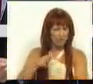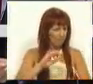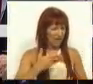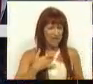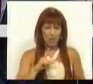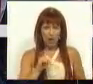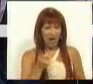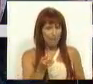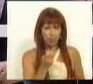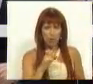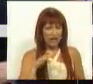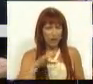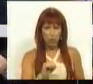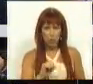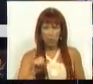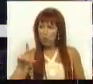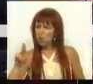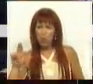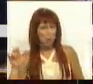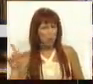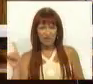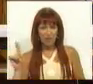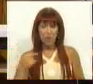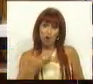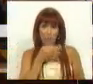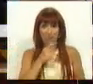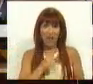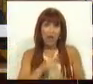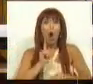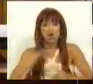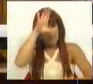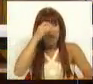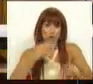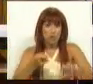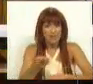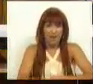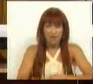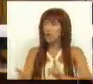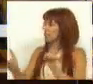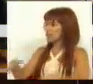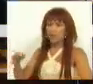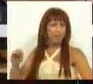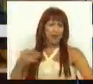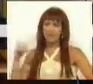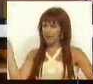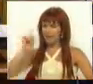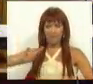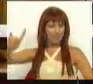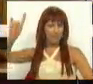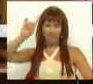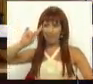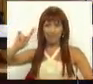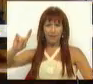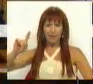Labrinho Lúcio, apenas para referir Ministro da Justiça, mas também não é o PSD de